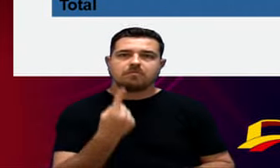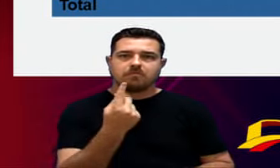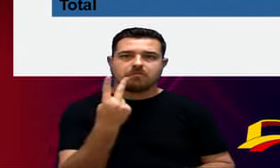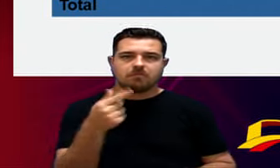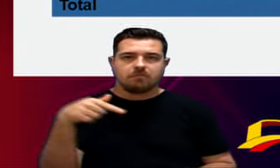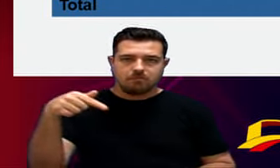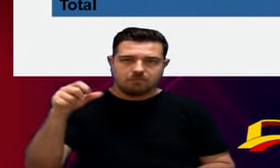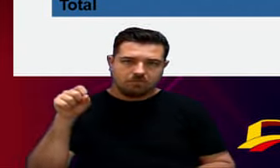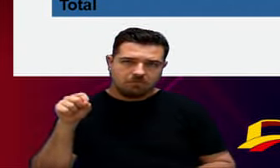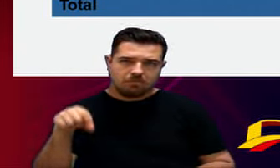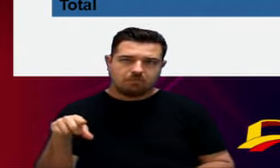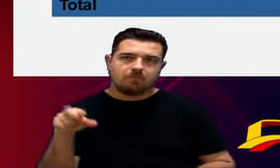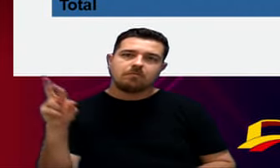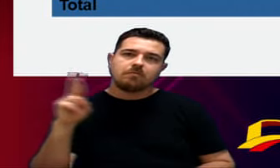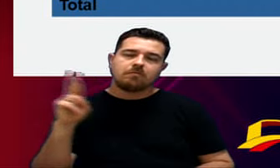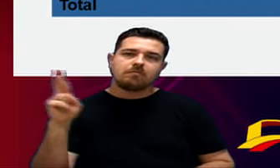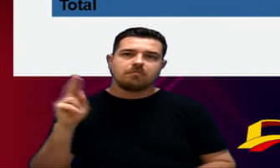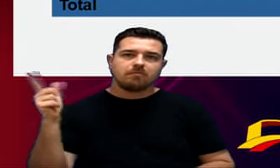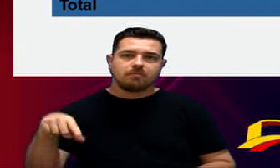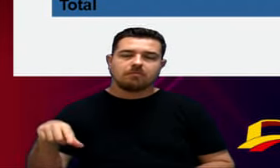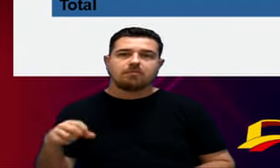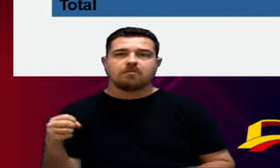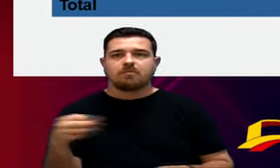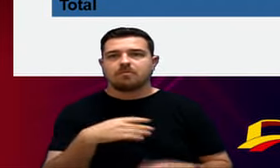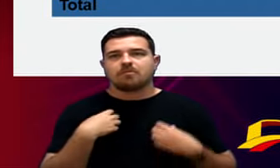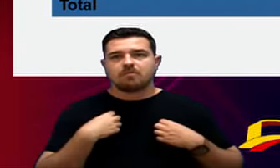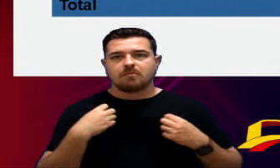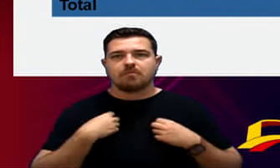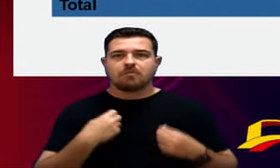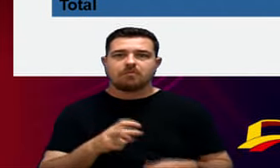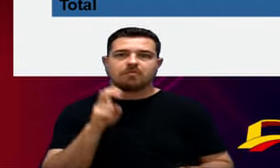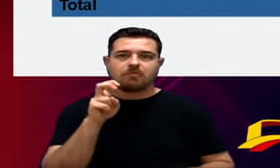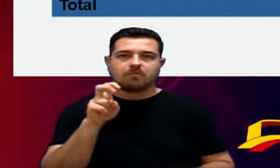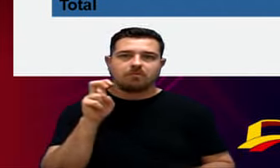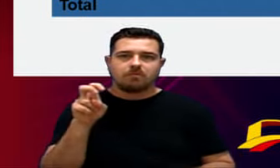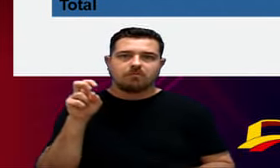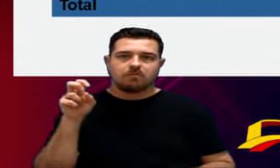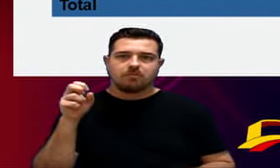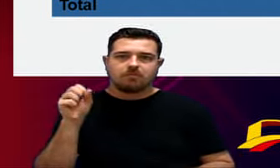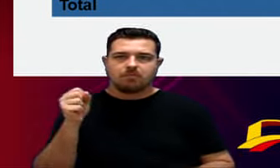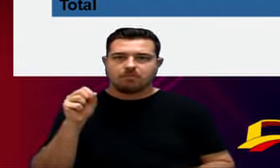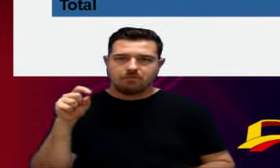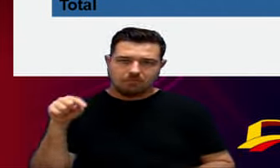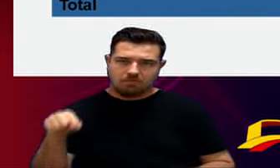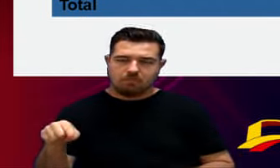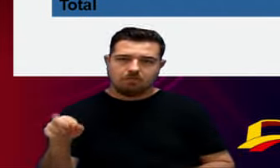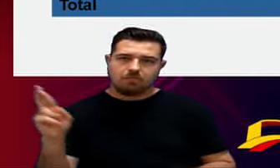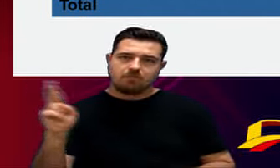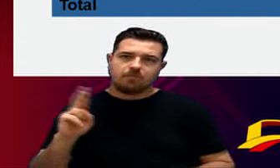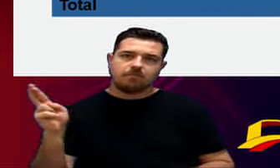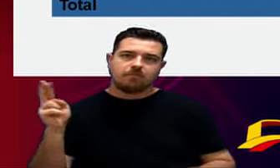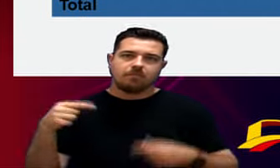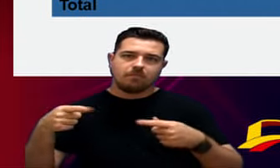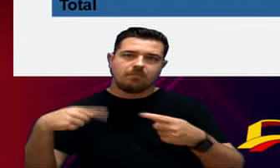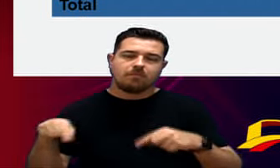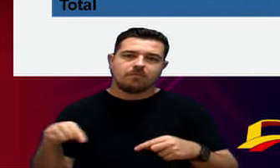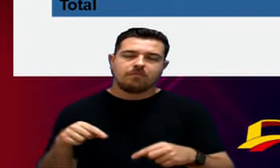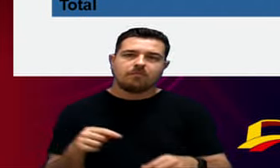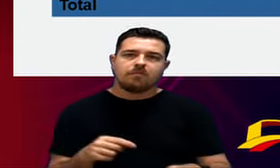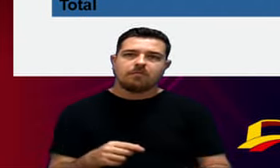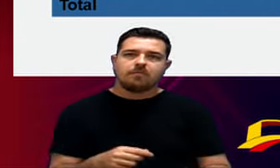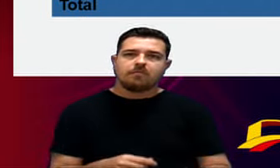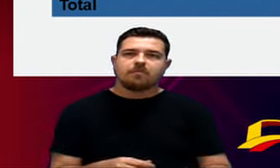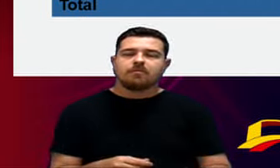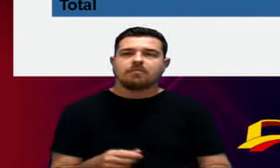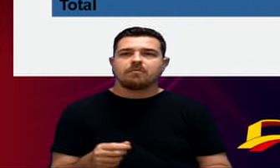12 7.600 aquisição de uniformes R 58.42 80